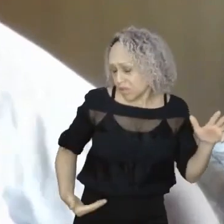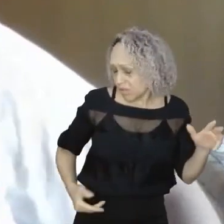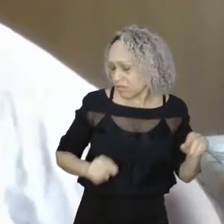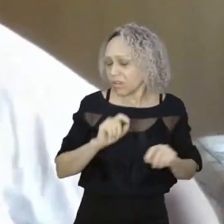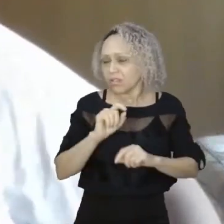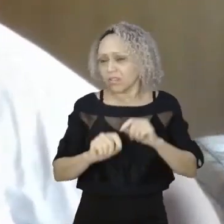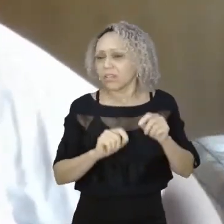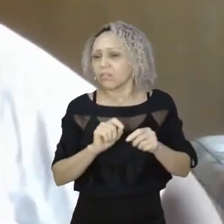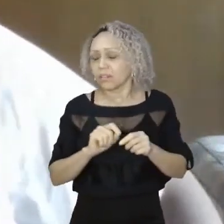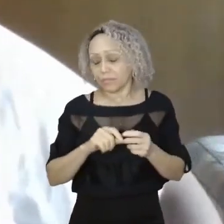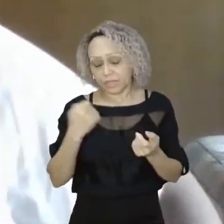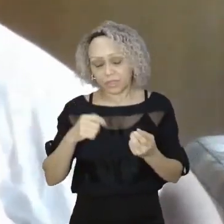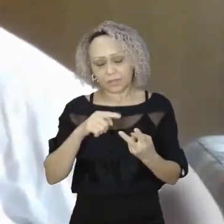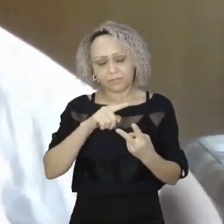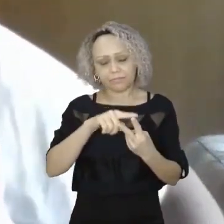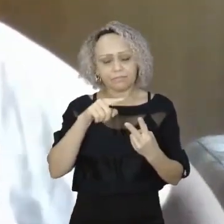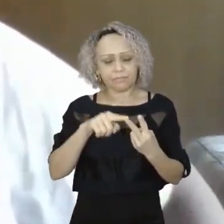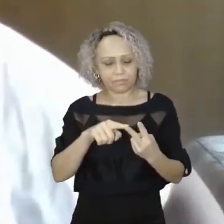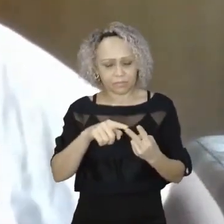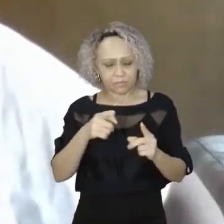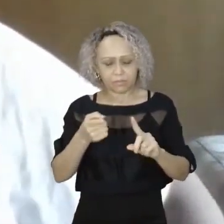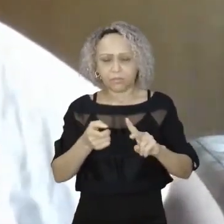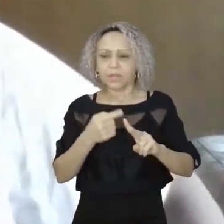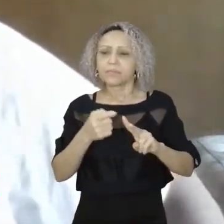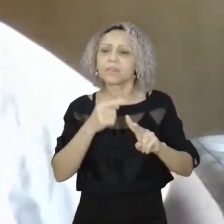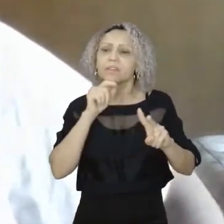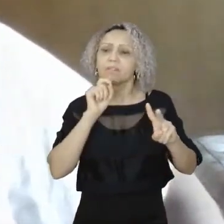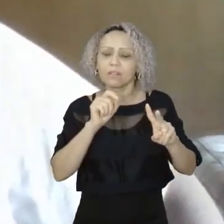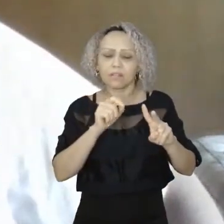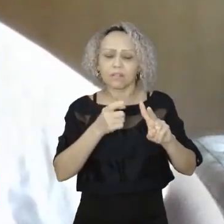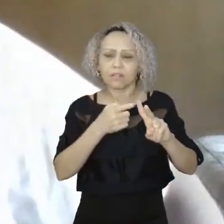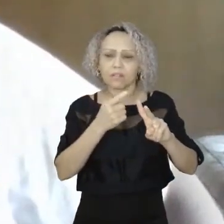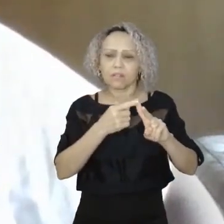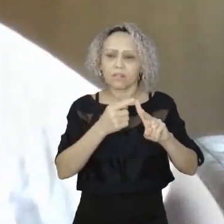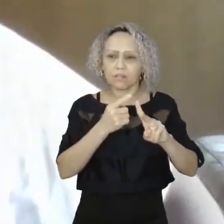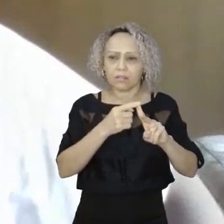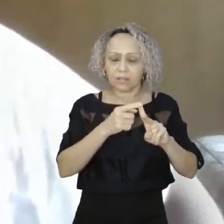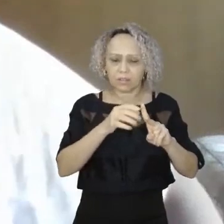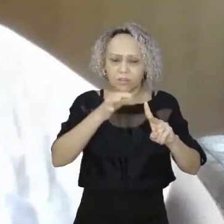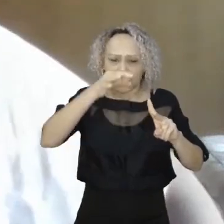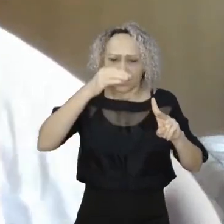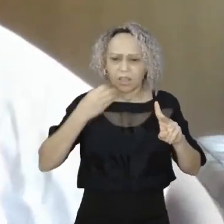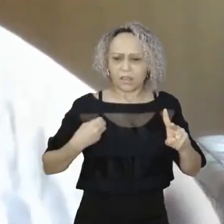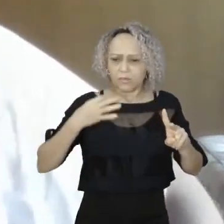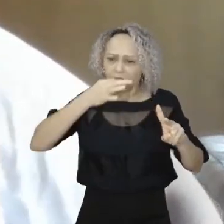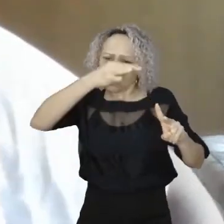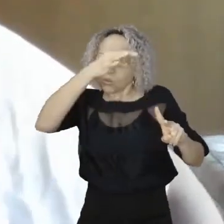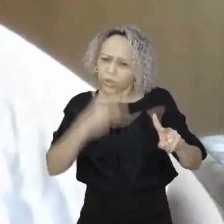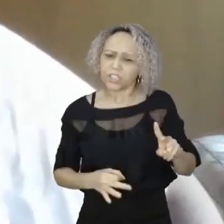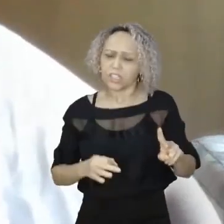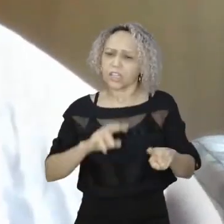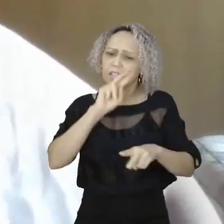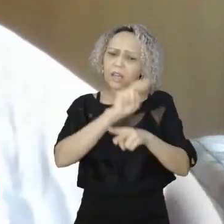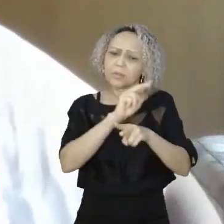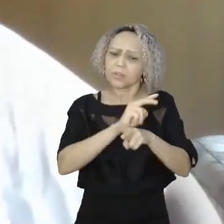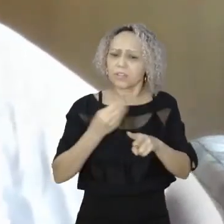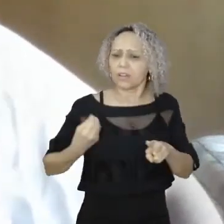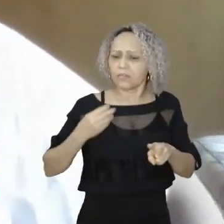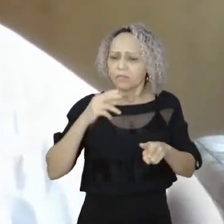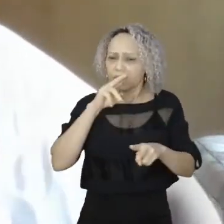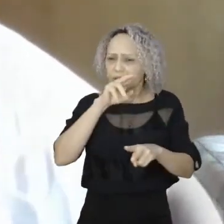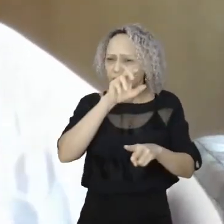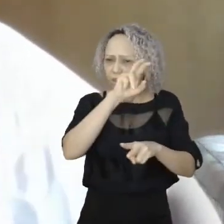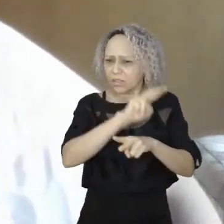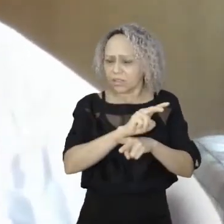que ter esses dois aspectos. Primeiro, a vida com dignidade, a preservação da vida das pessoas negras.